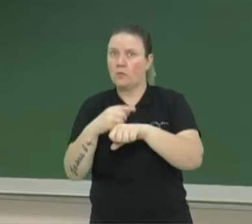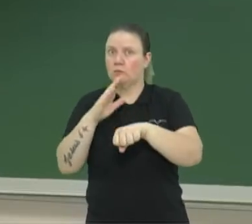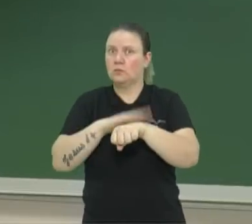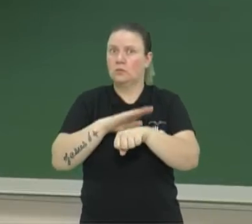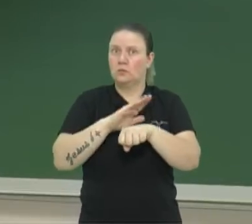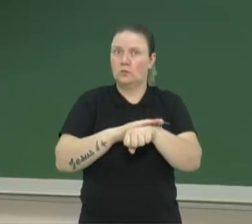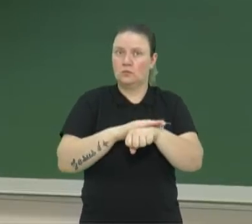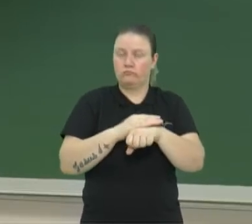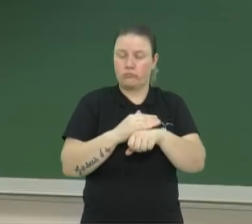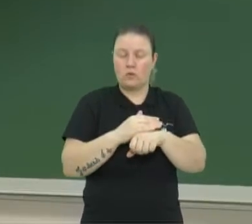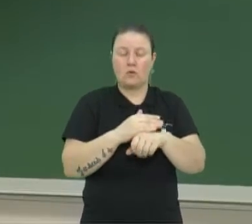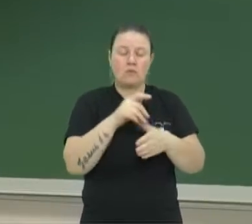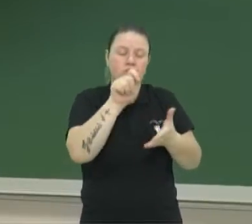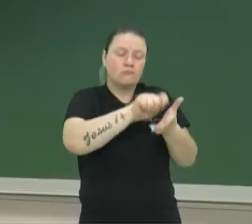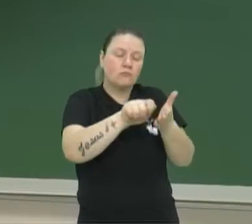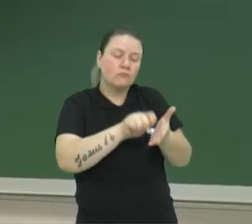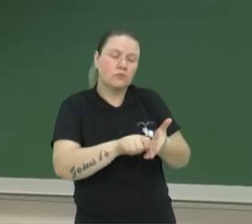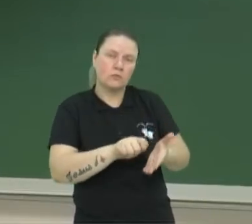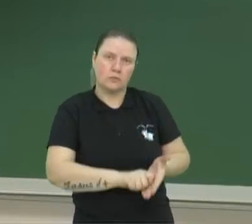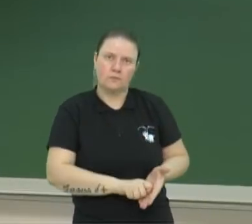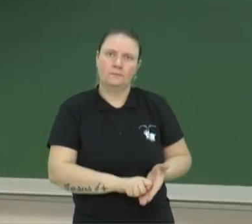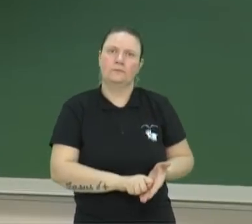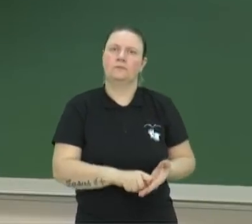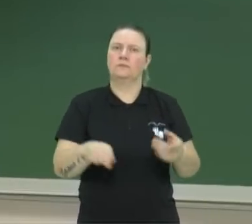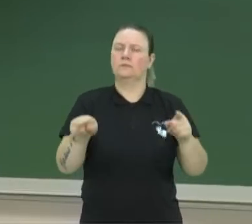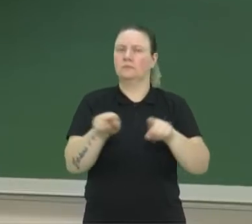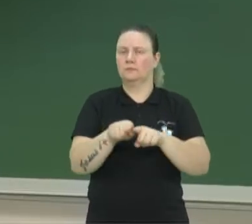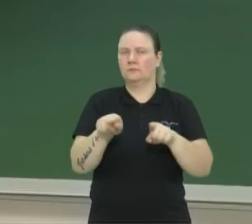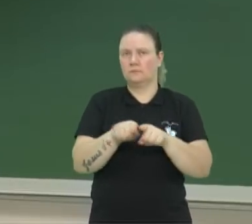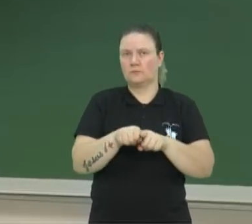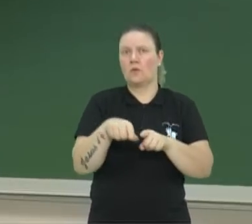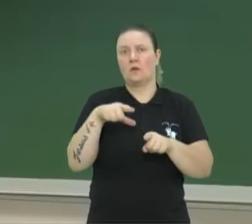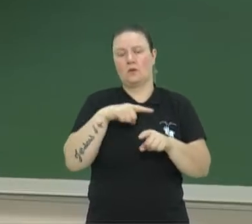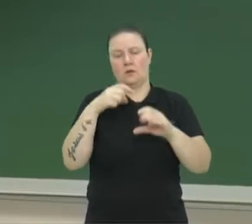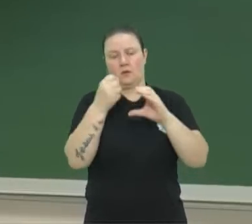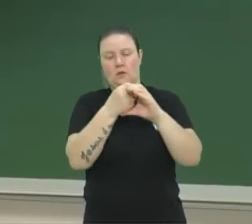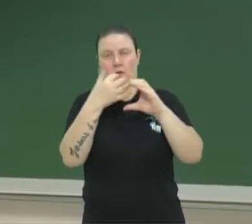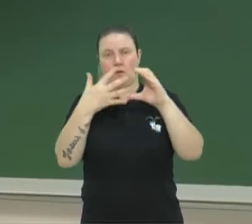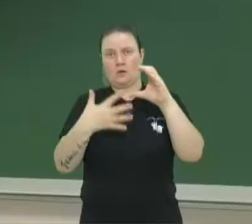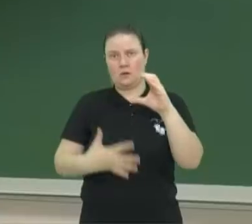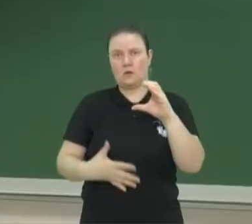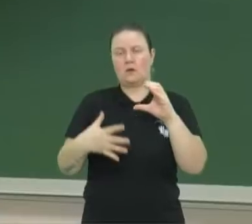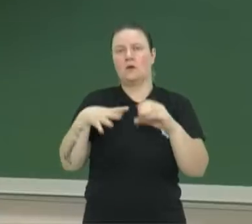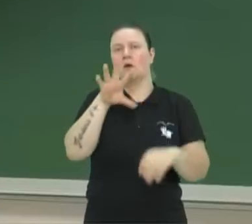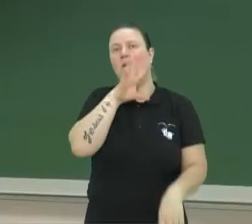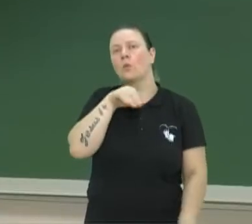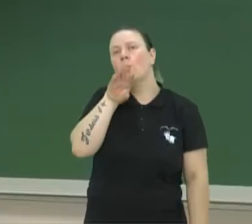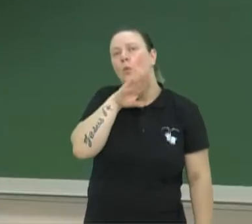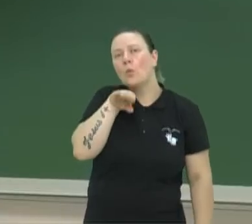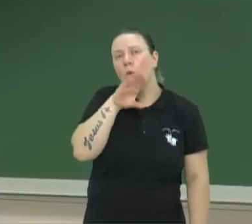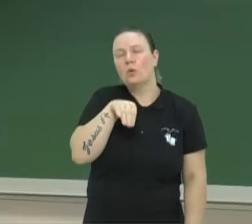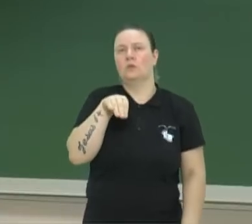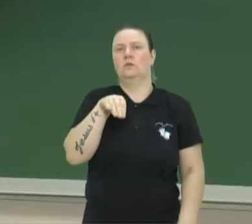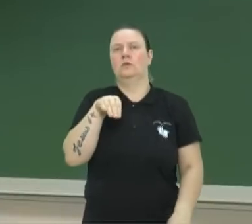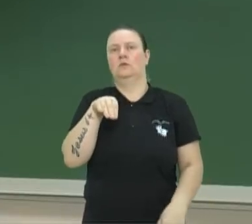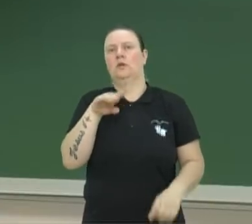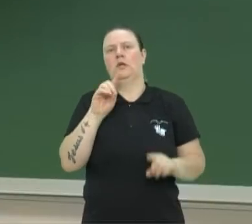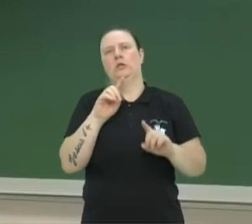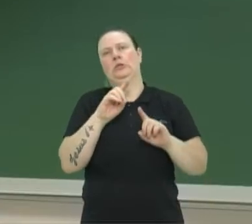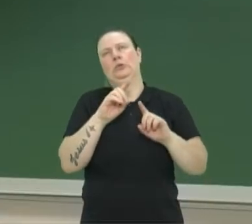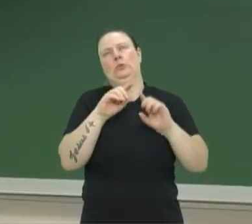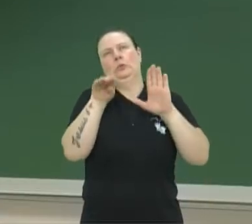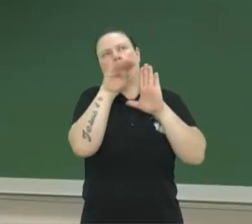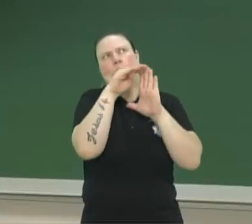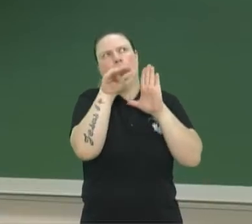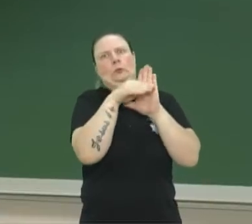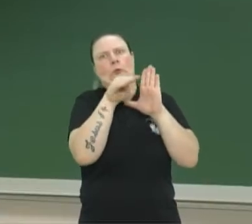aqui notem que esse gênero apresentado, ele preserva ali, né, as características da oralidade. Não foi colocado ali tudo bonitinho, como